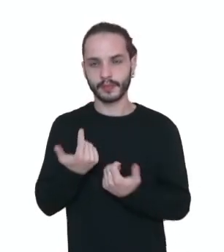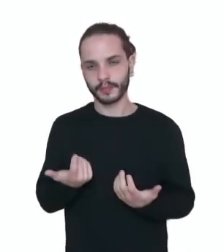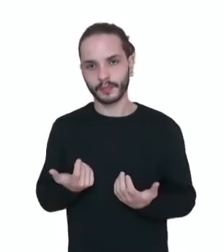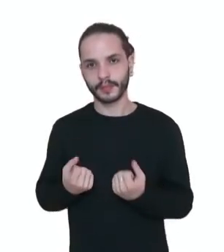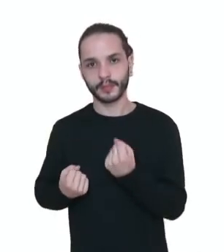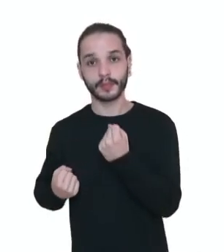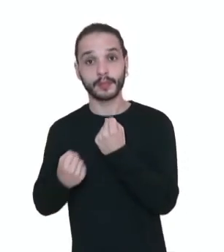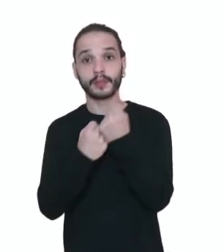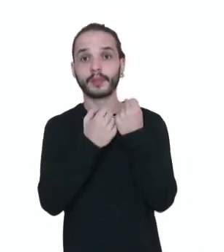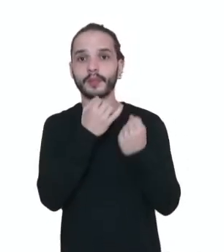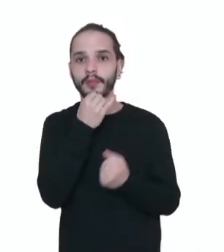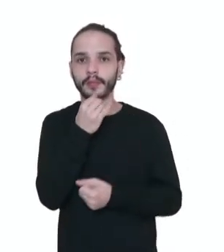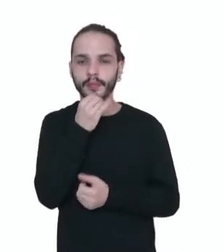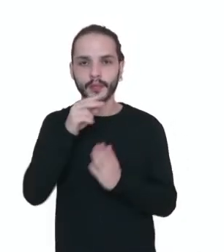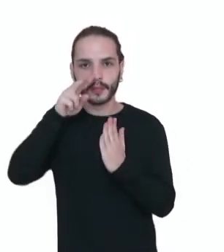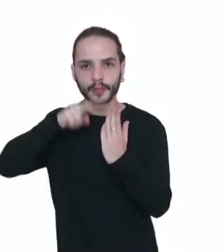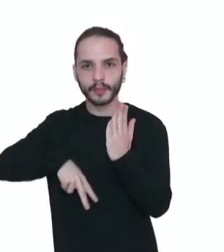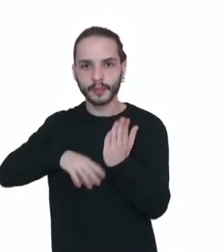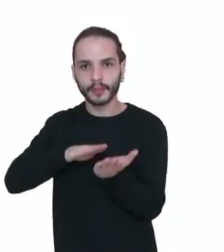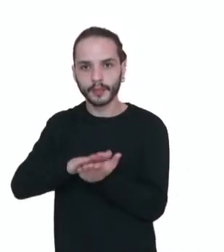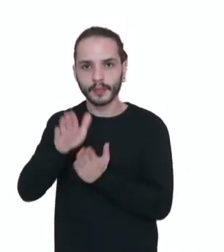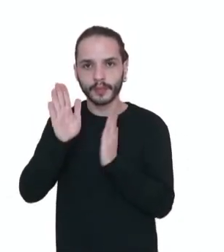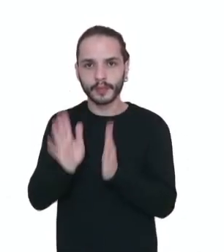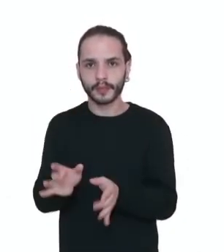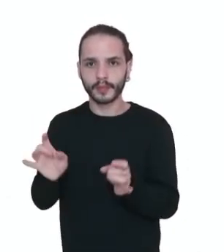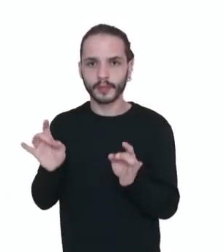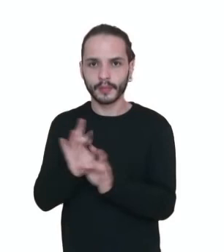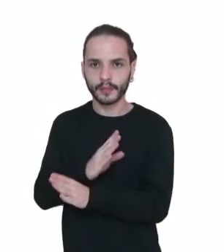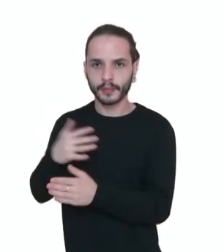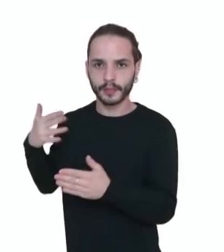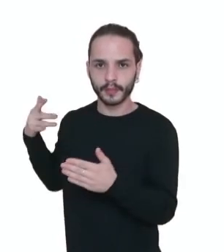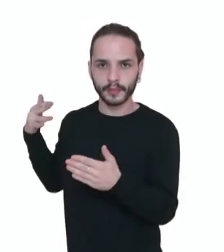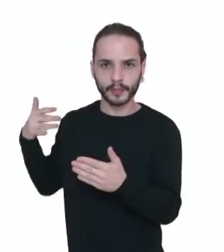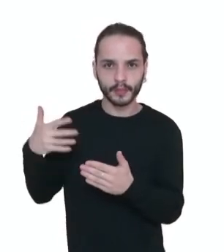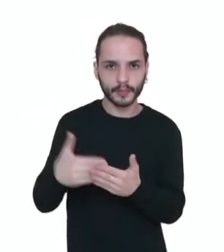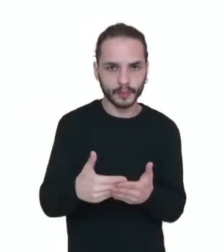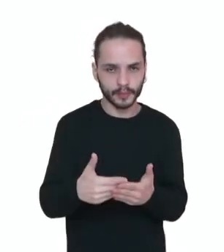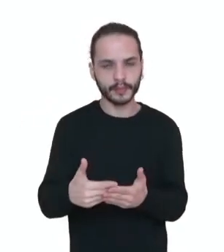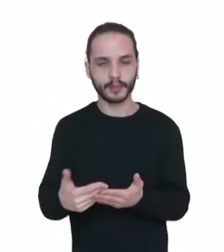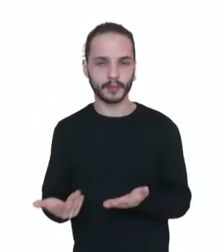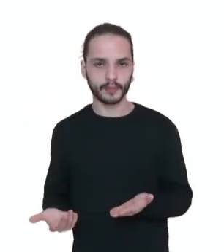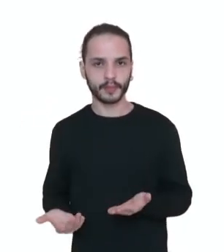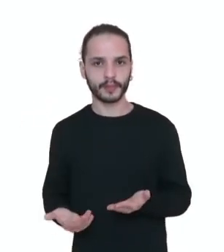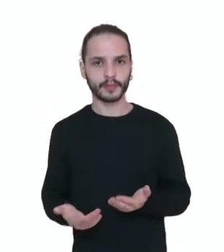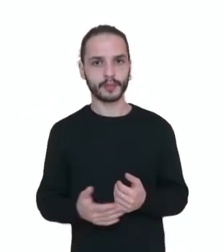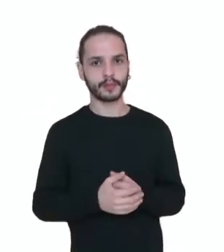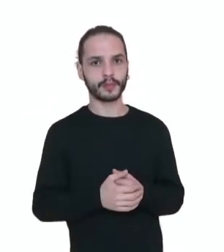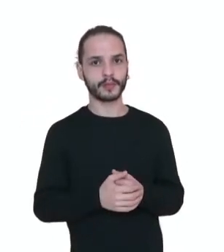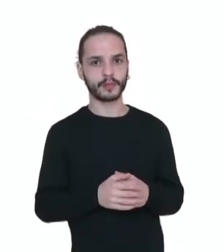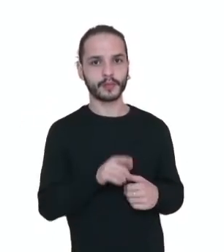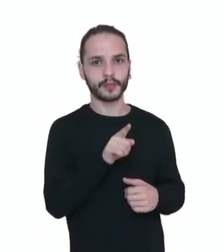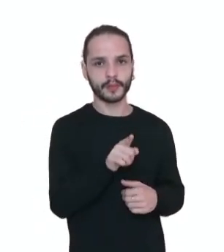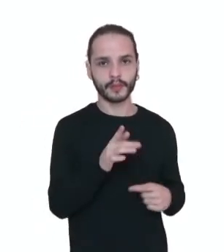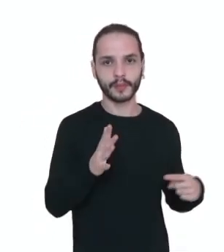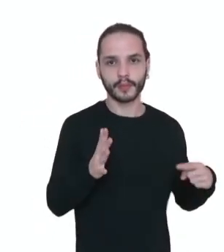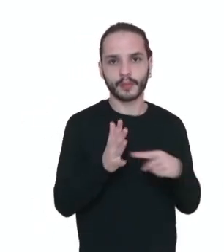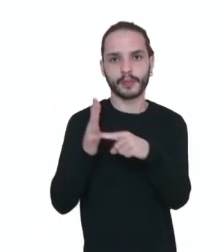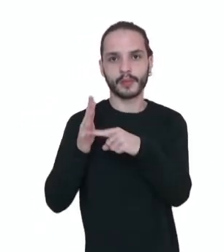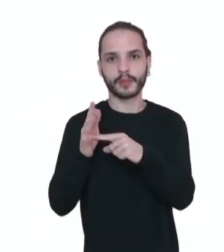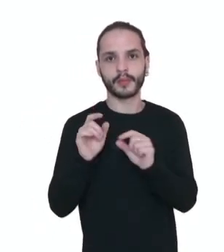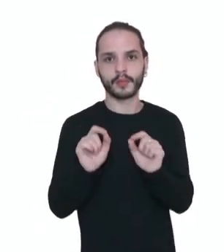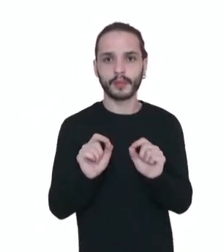algo estabelecido e atrai cada vez mais leitores, inclusive os jovens. Na acusação, a gente pode ter o